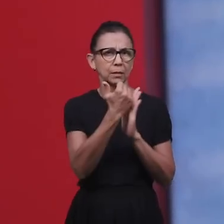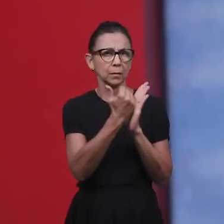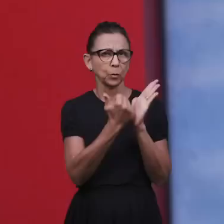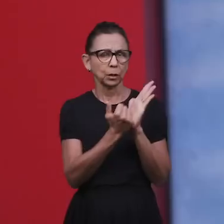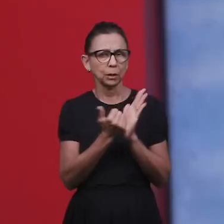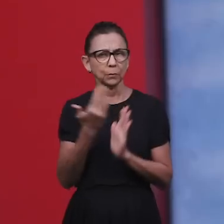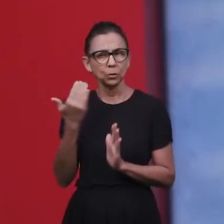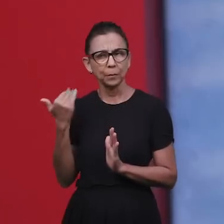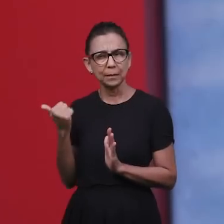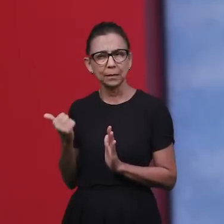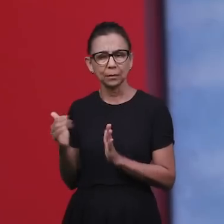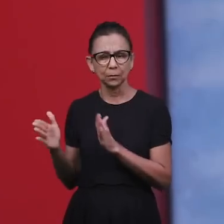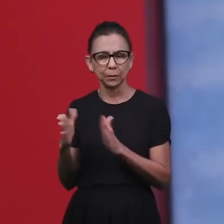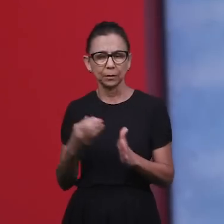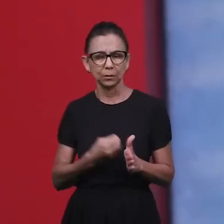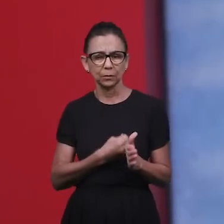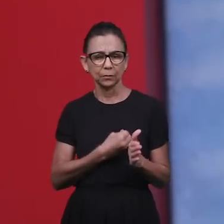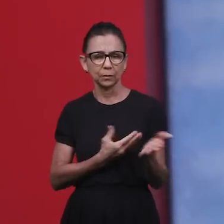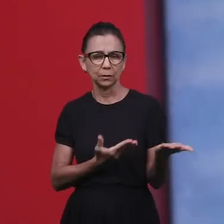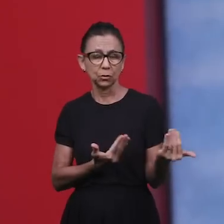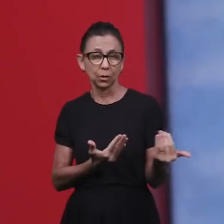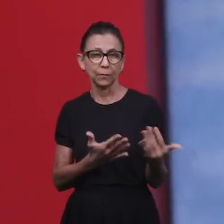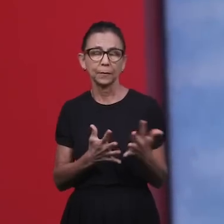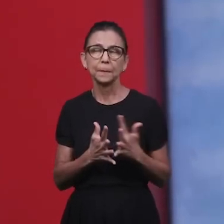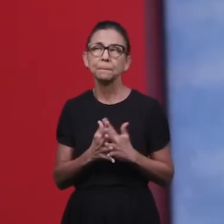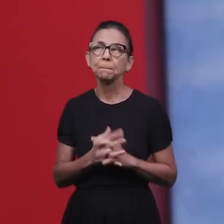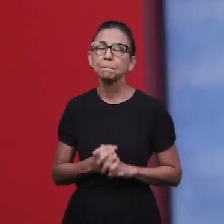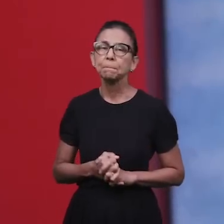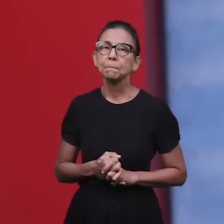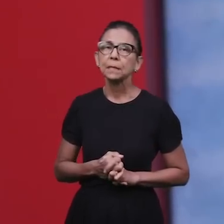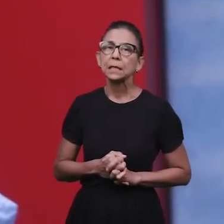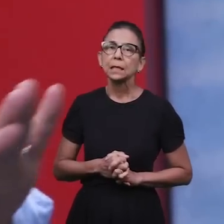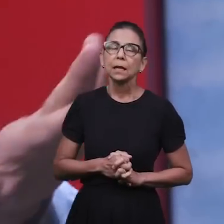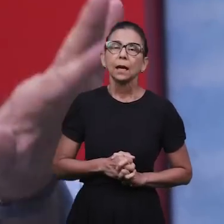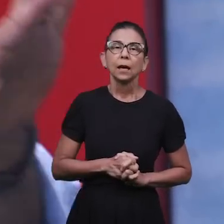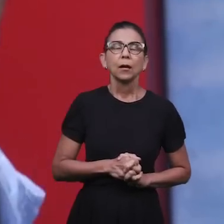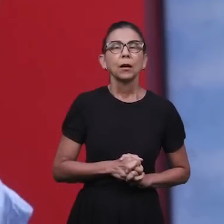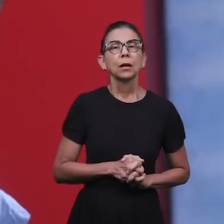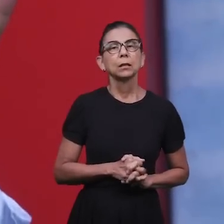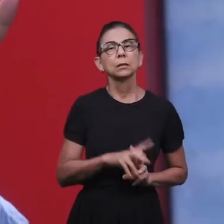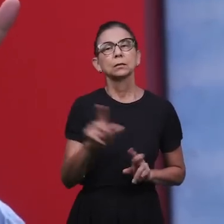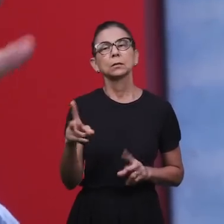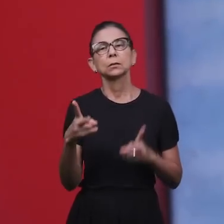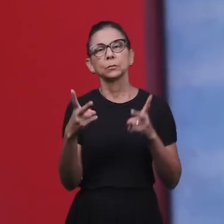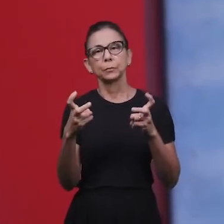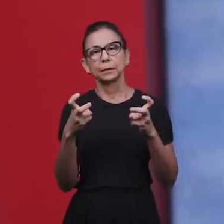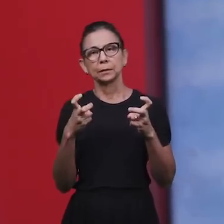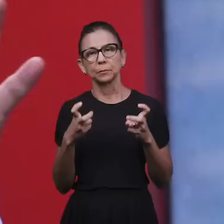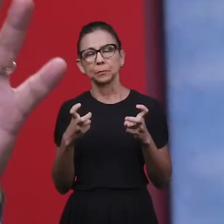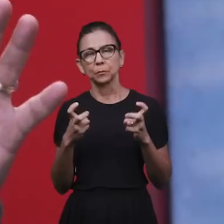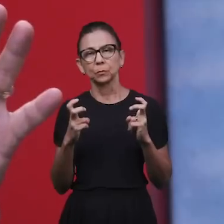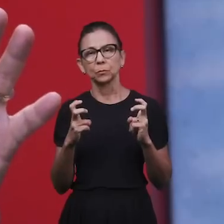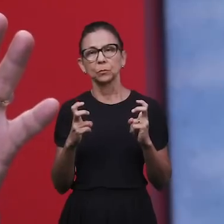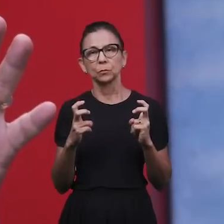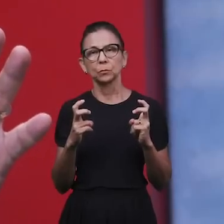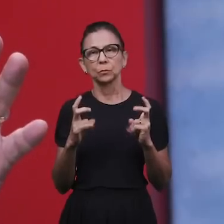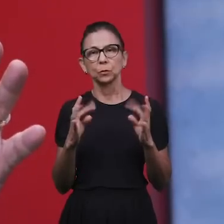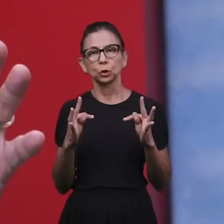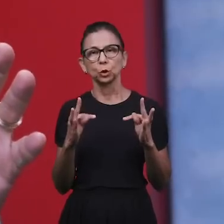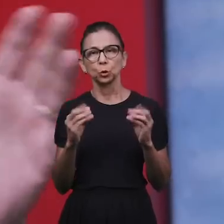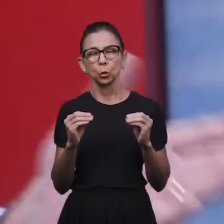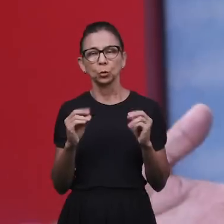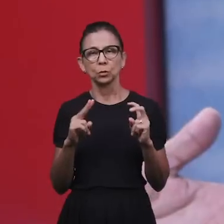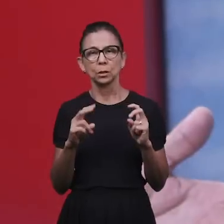da minha mocidade, e eu pude observar o seguinte: o pano de fundo de quase todos os temas